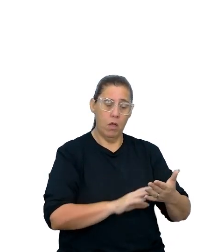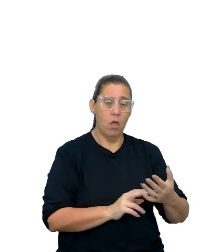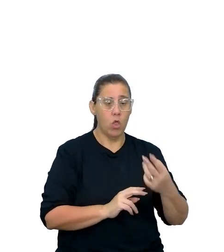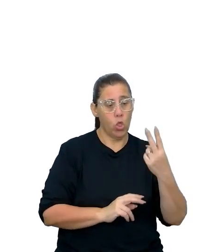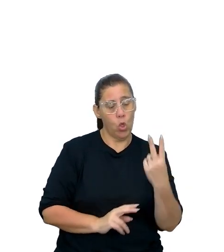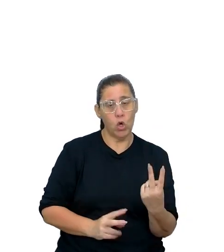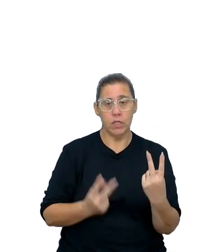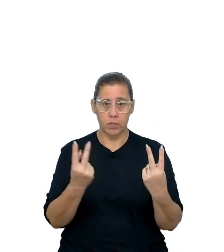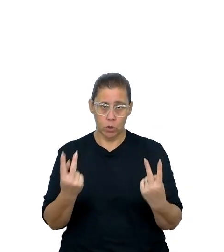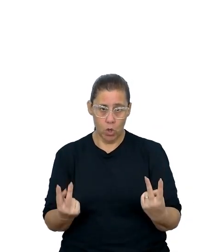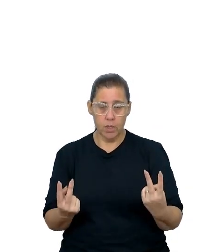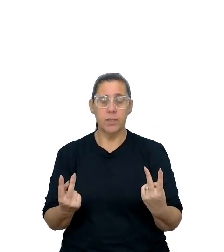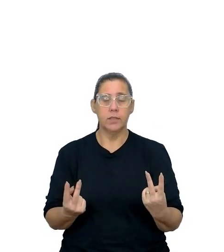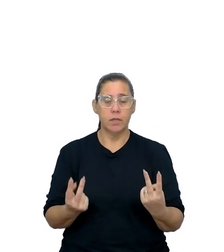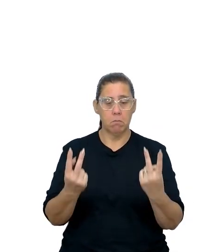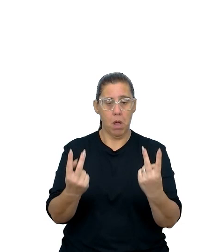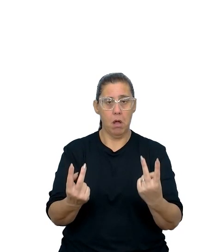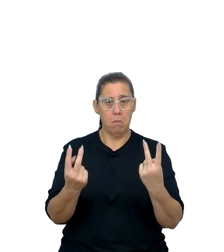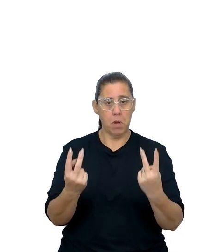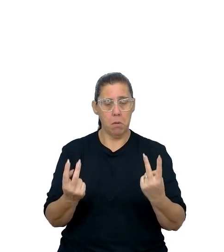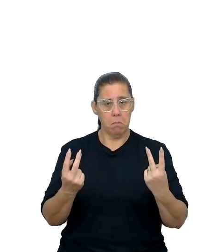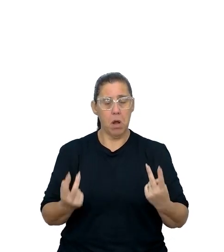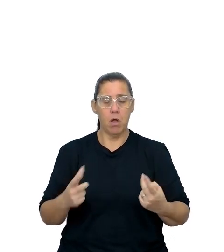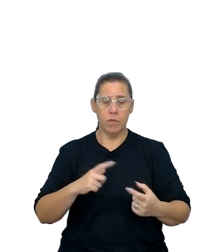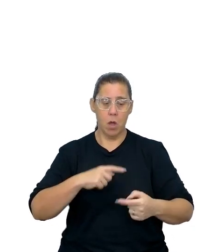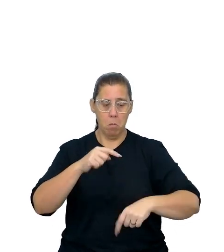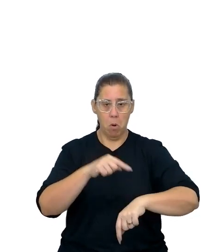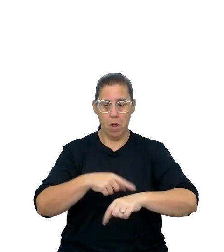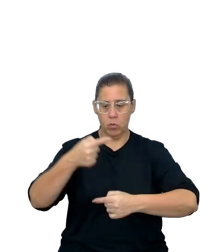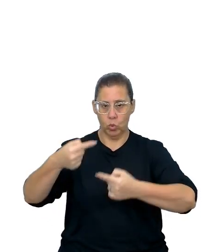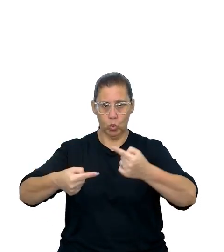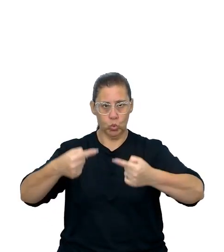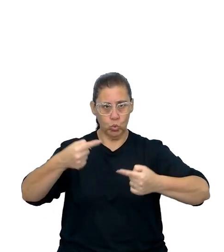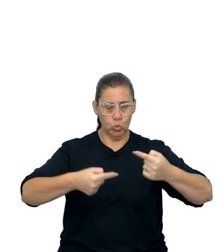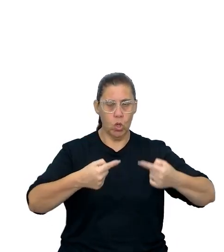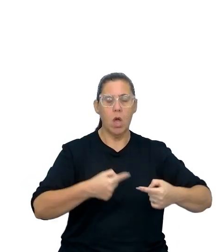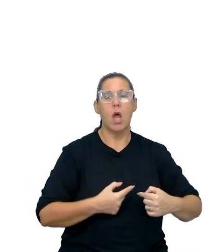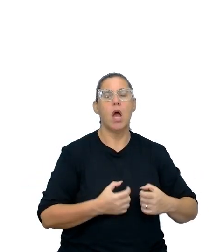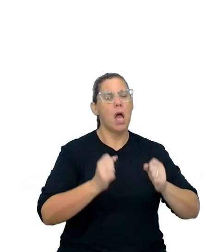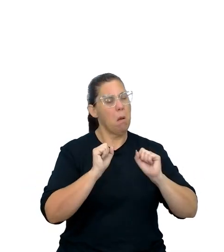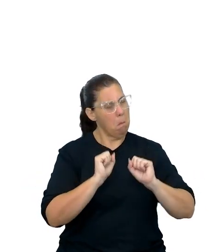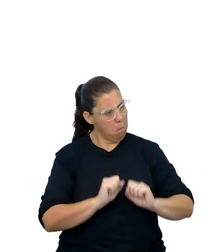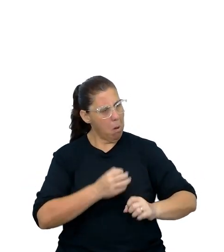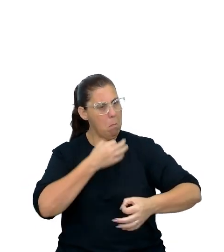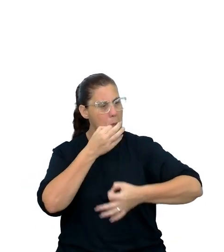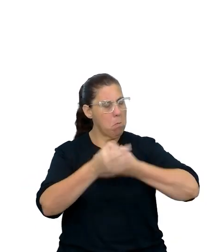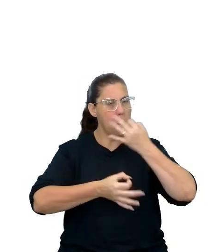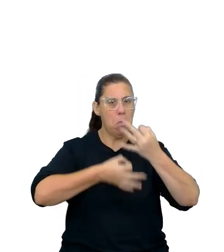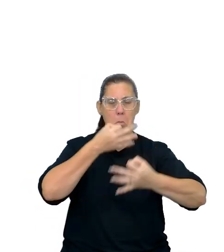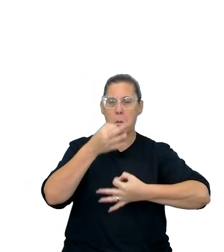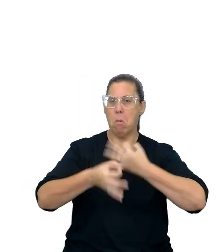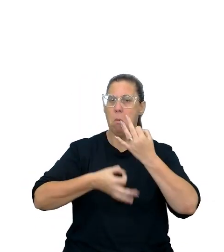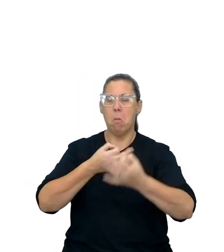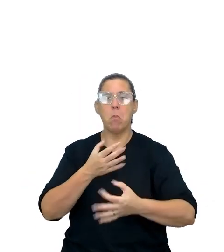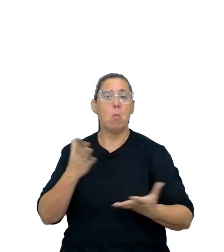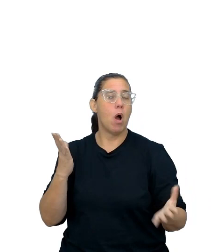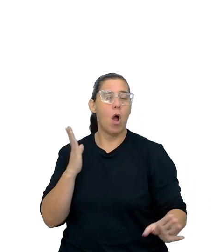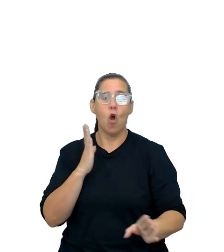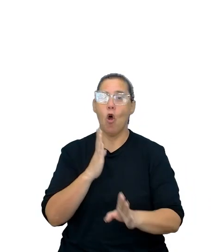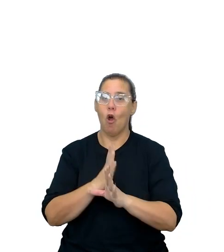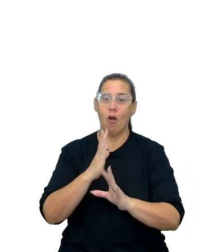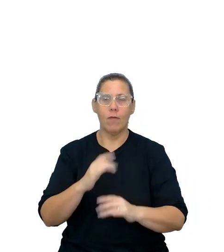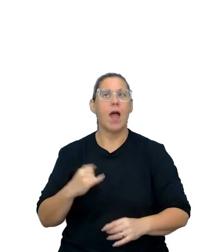duplas e que possam aí ter um momento de discussão para que eles possam comentar suas resoluções. Esse é um momento